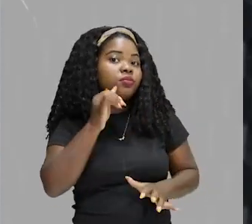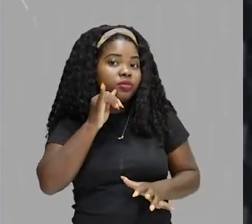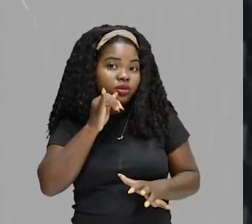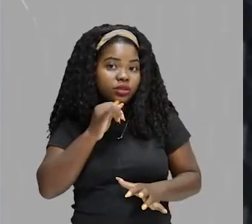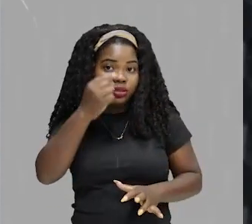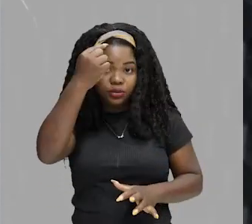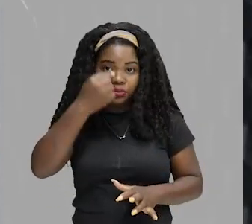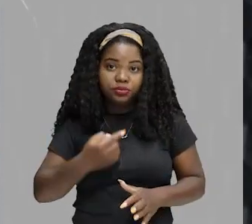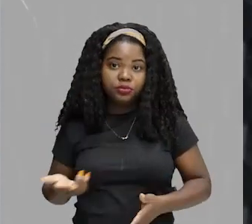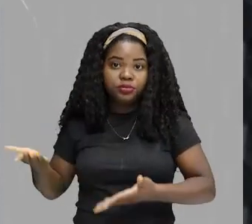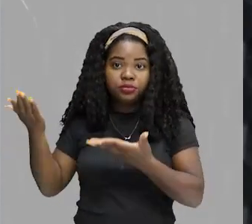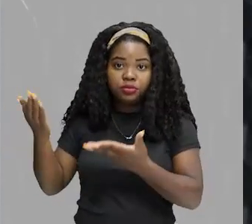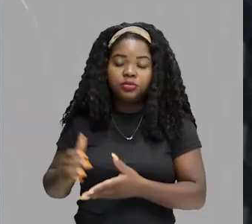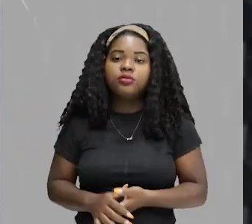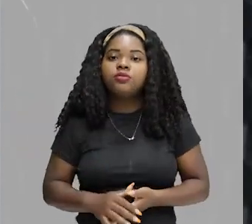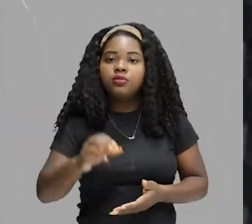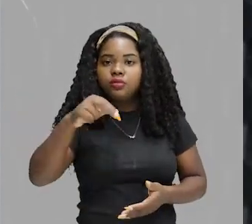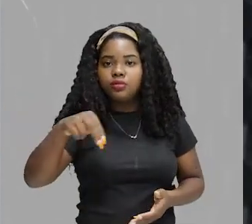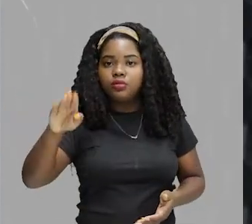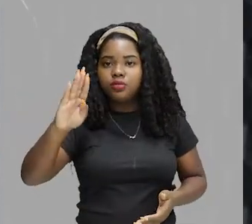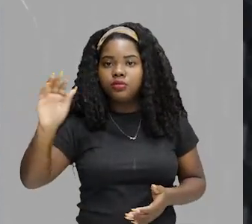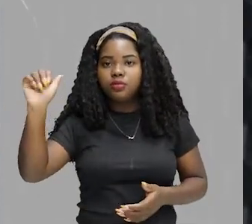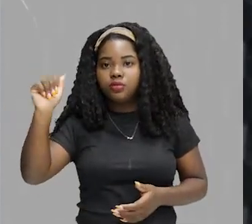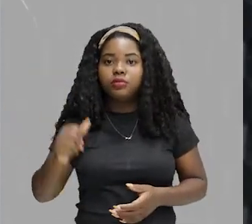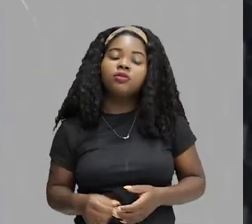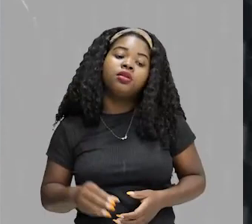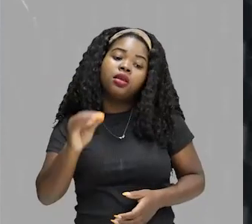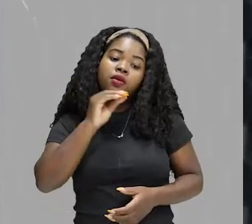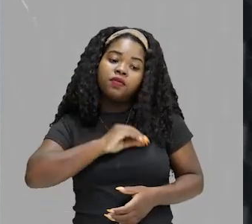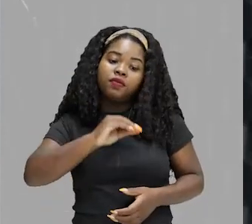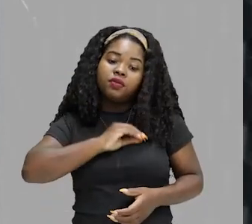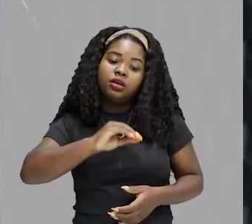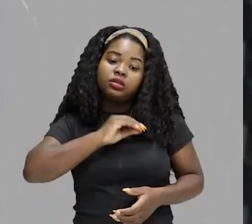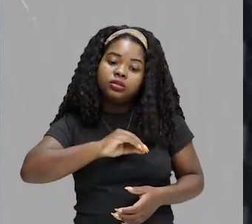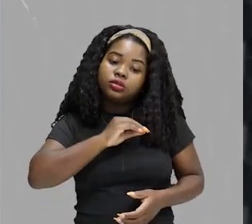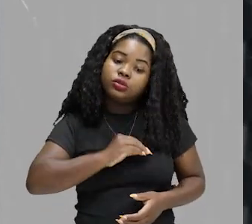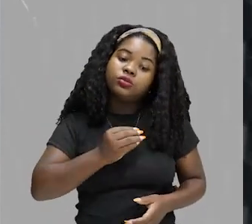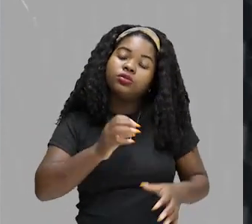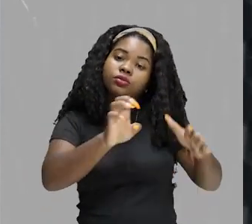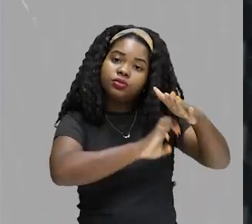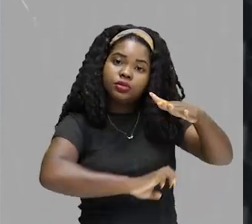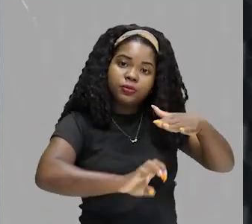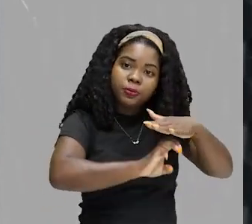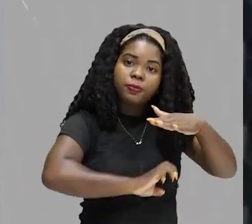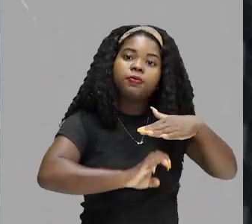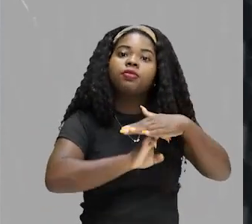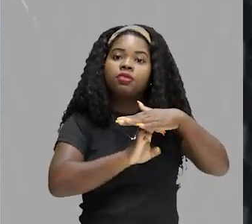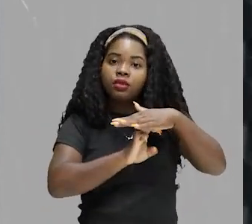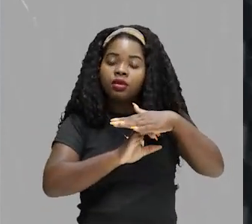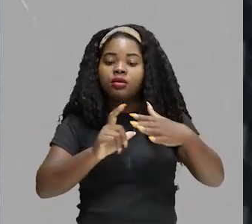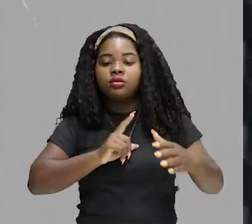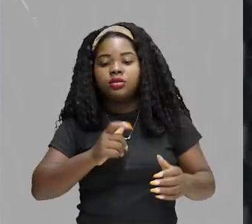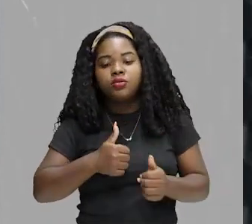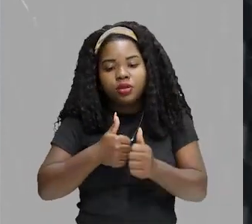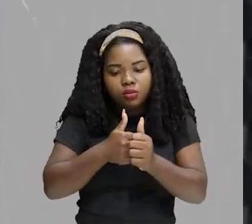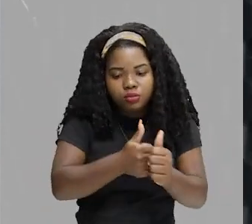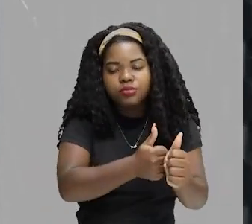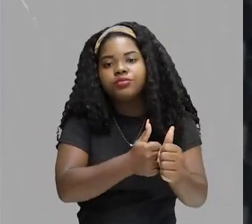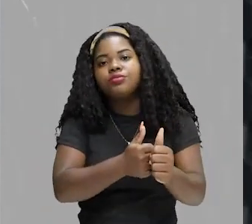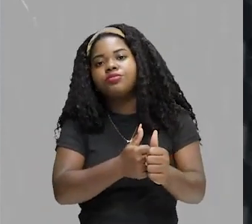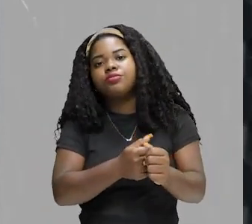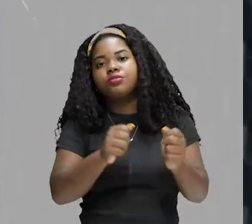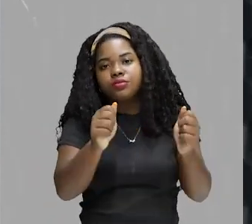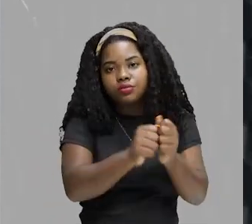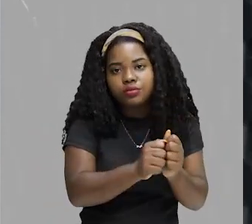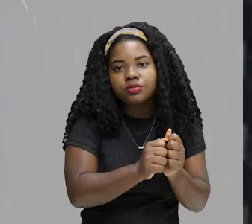NBA. Vai trazer lucro para as empresas. Então elas patrocinam. Então tem patrocínio, tem parceria,